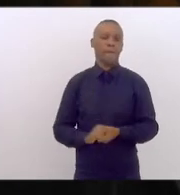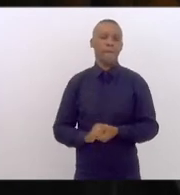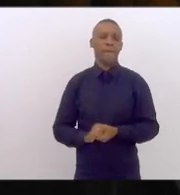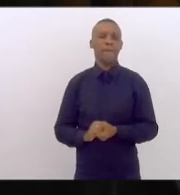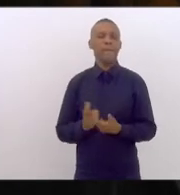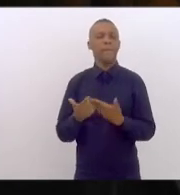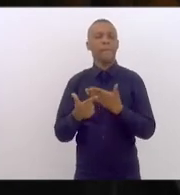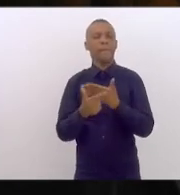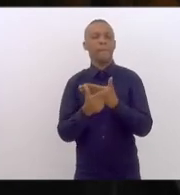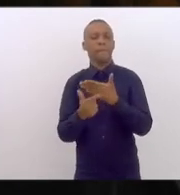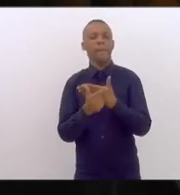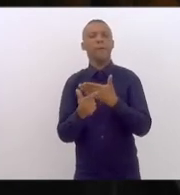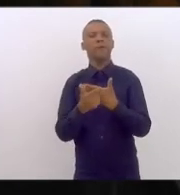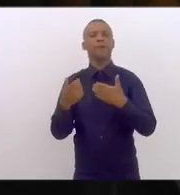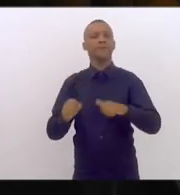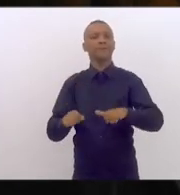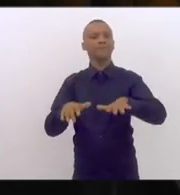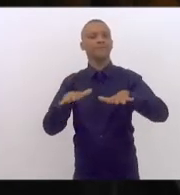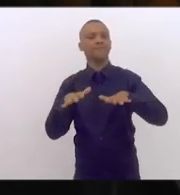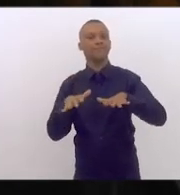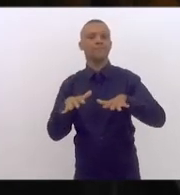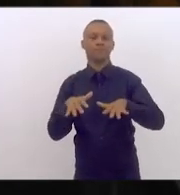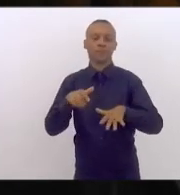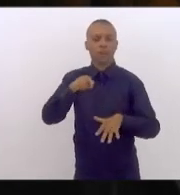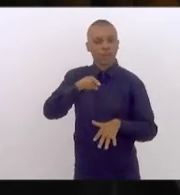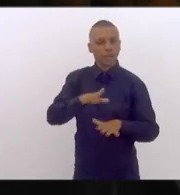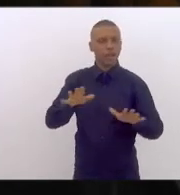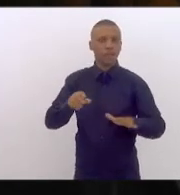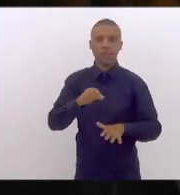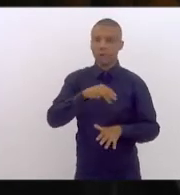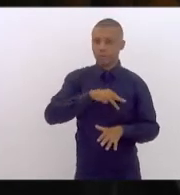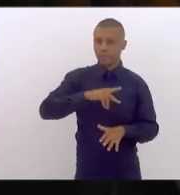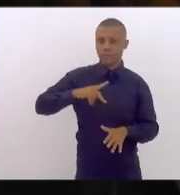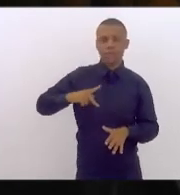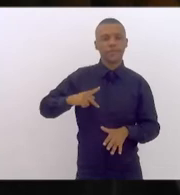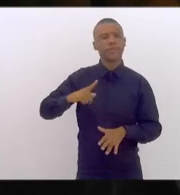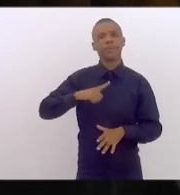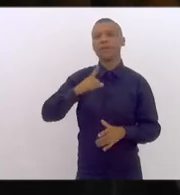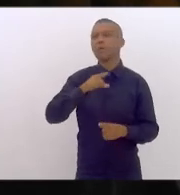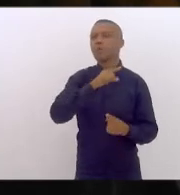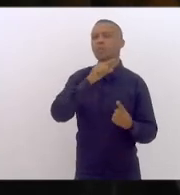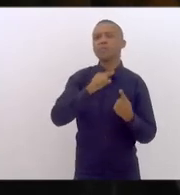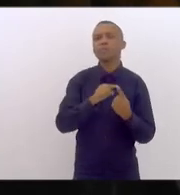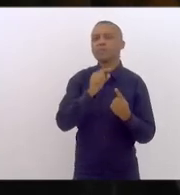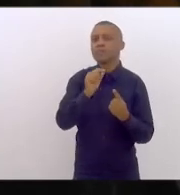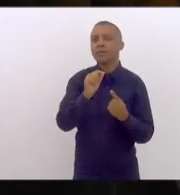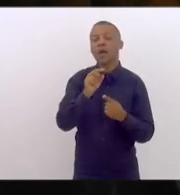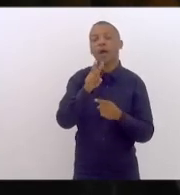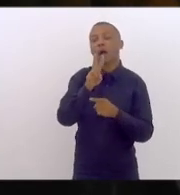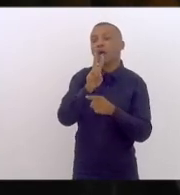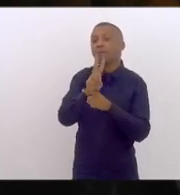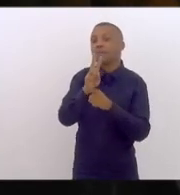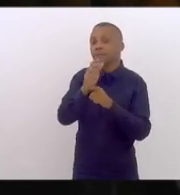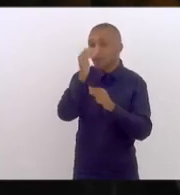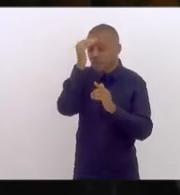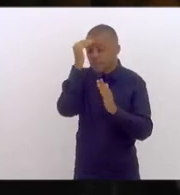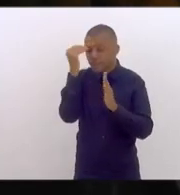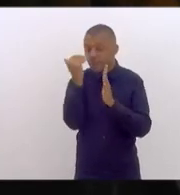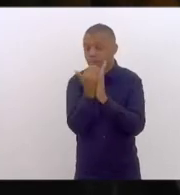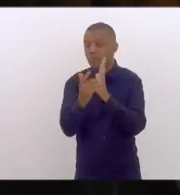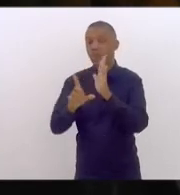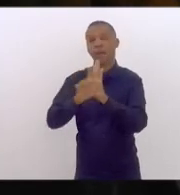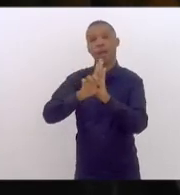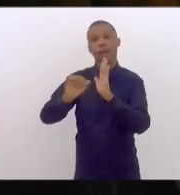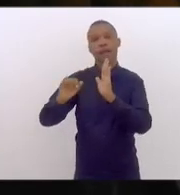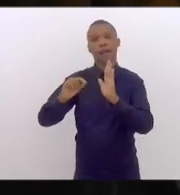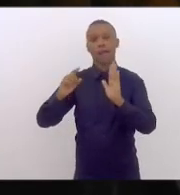é a função do Parlamento o ministério público é o fiscal da Lei e